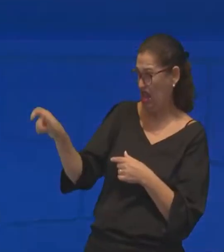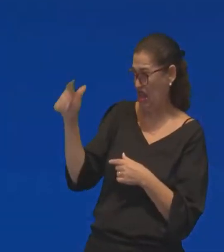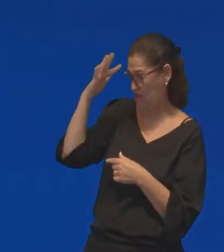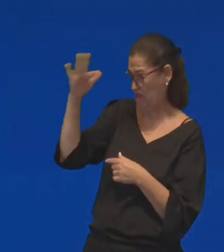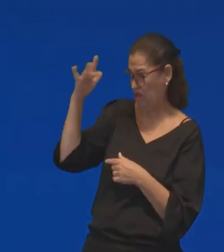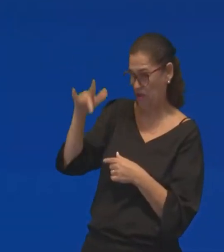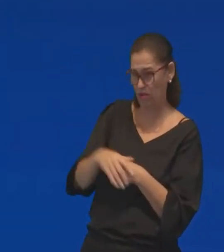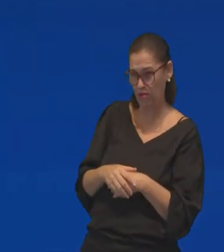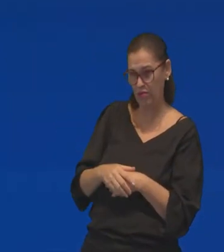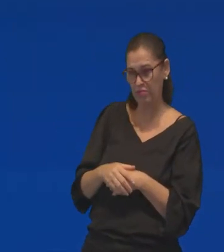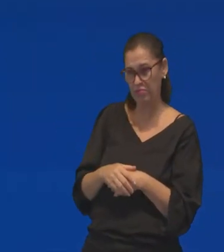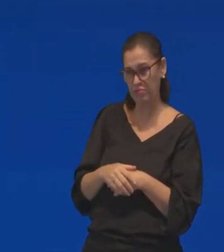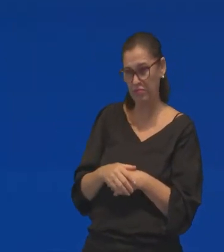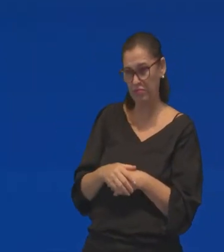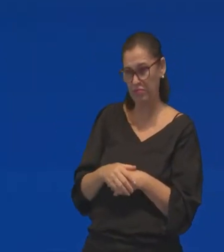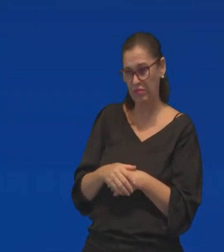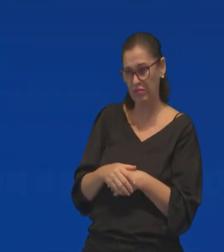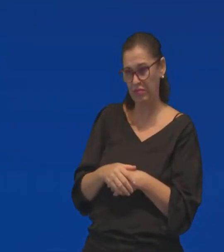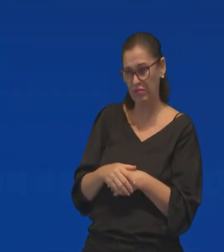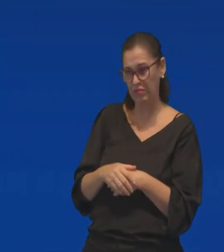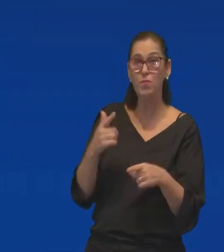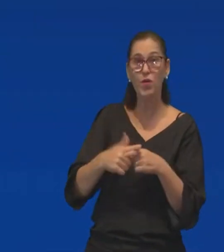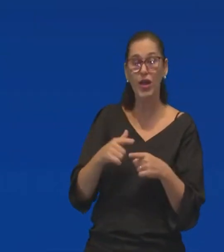é conhecido como aquele que sonhava.